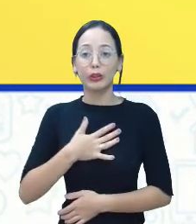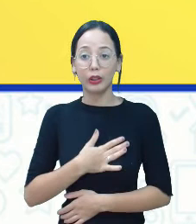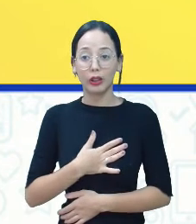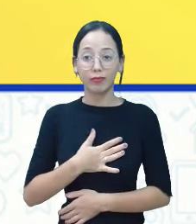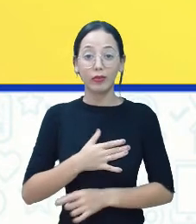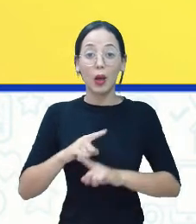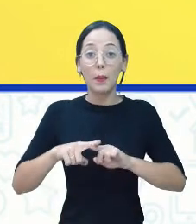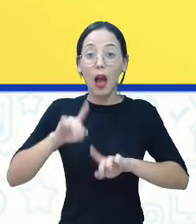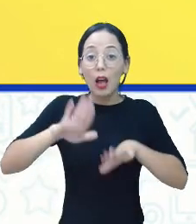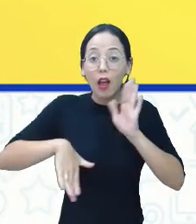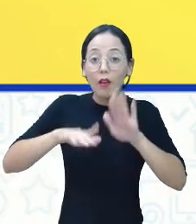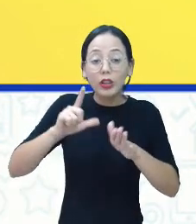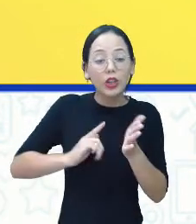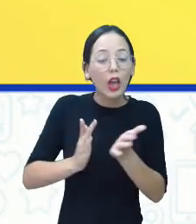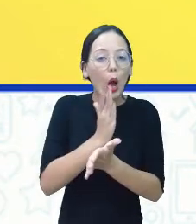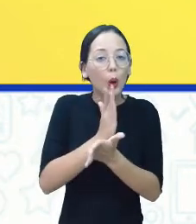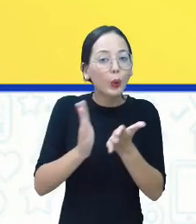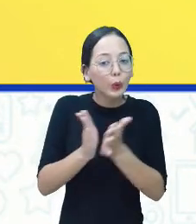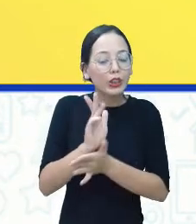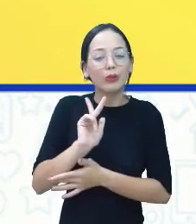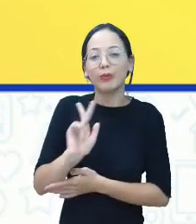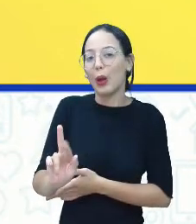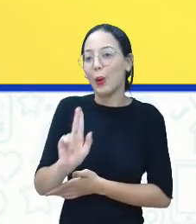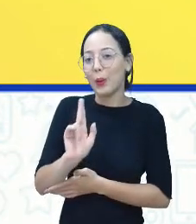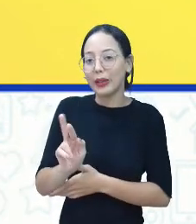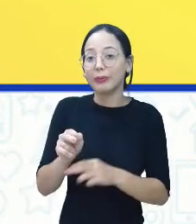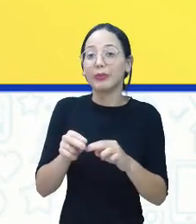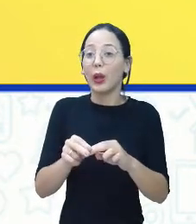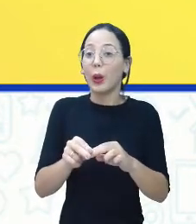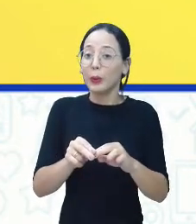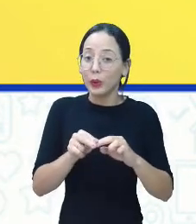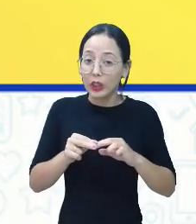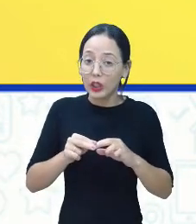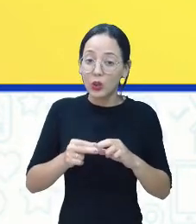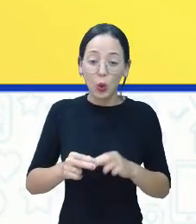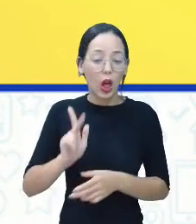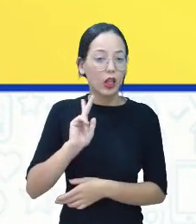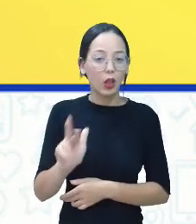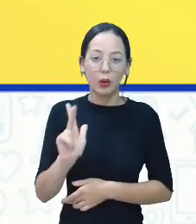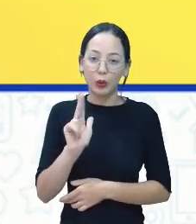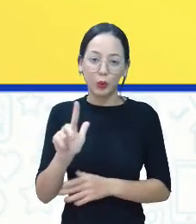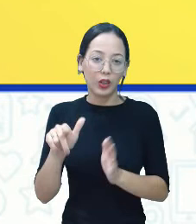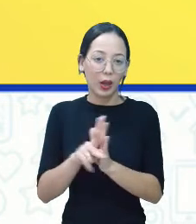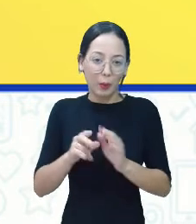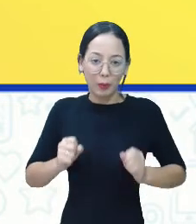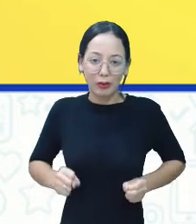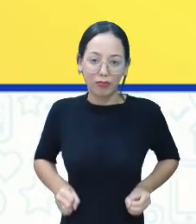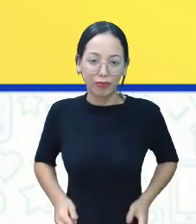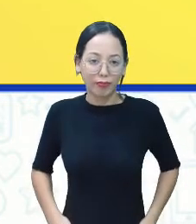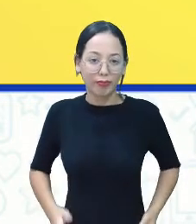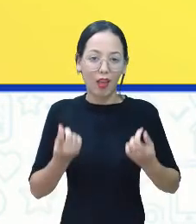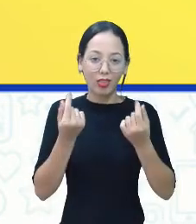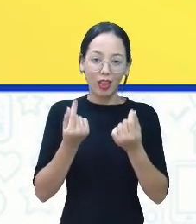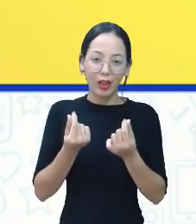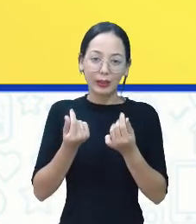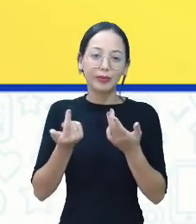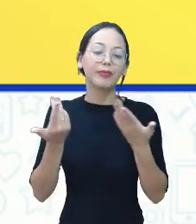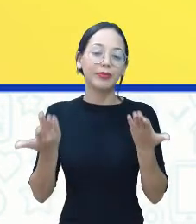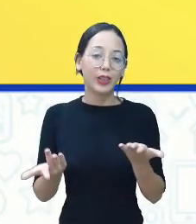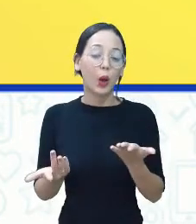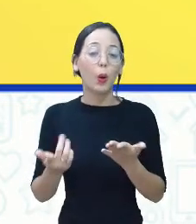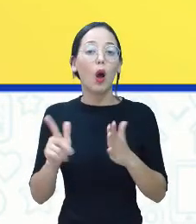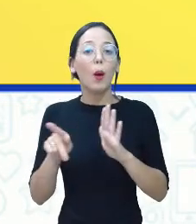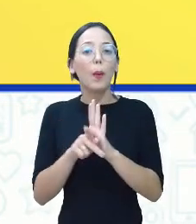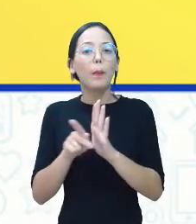são vaidosos, portanto, nem todos são gastadores, não é? Então,